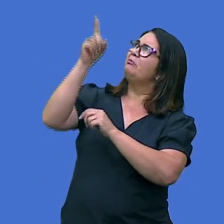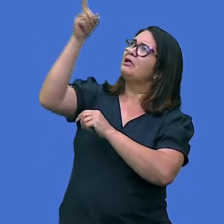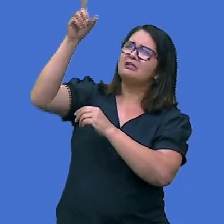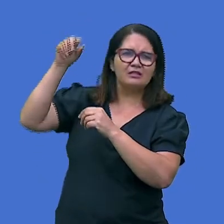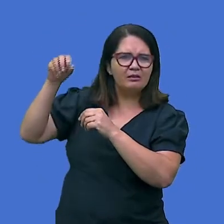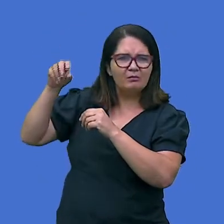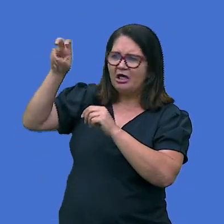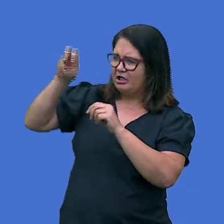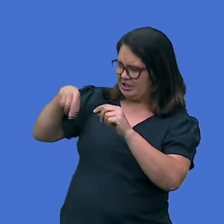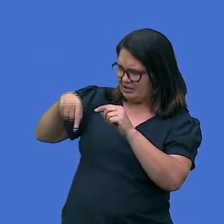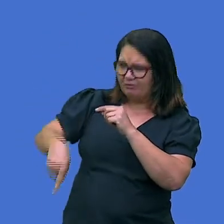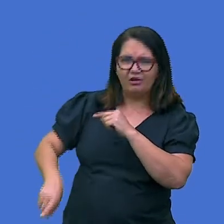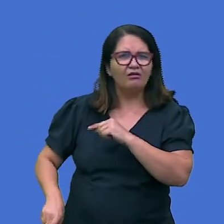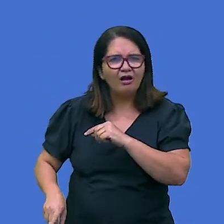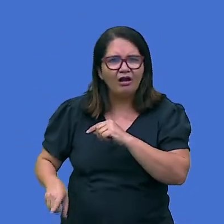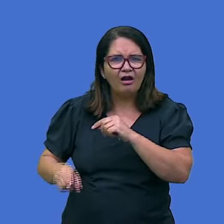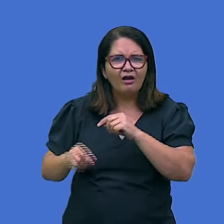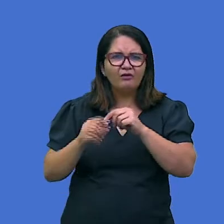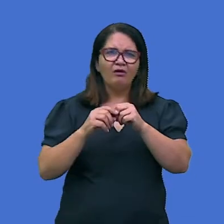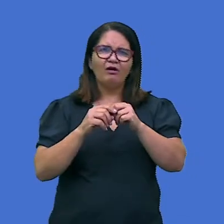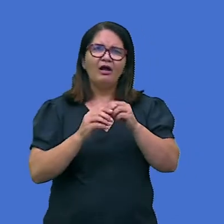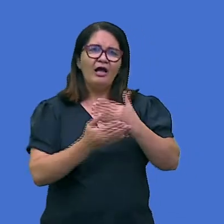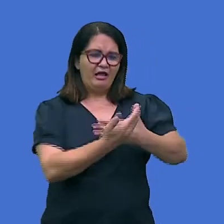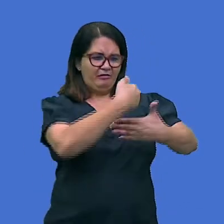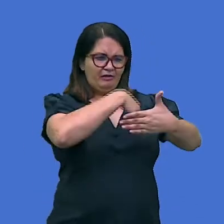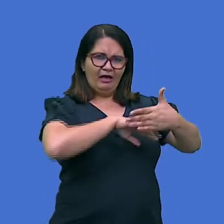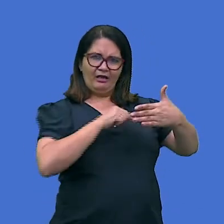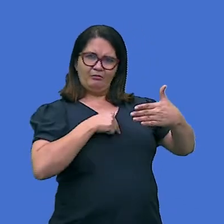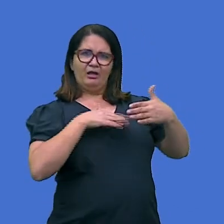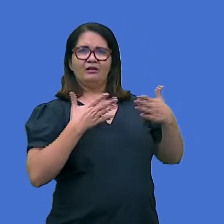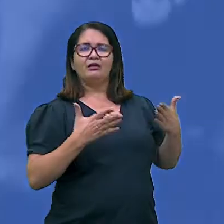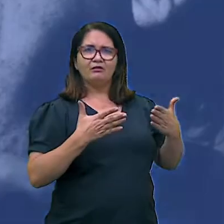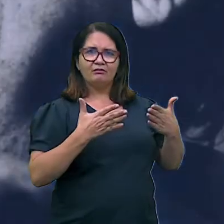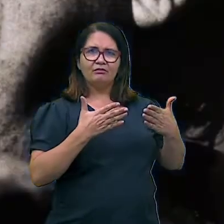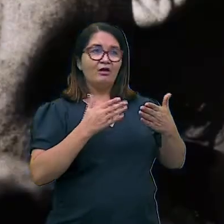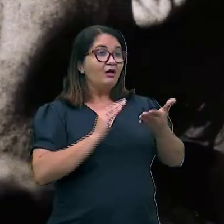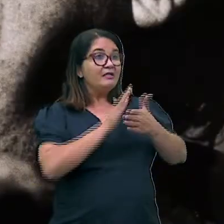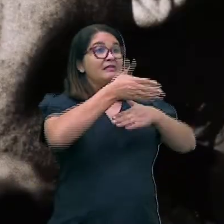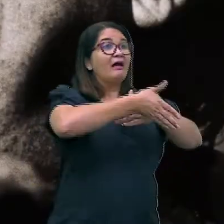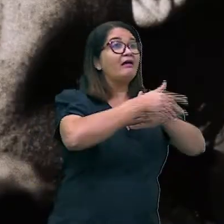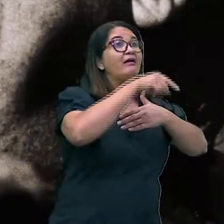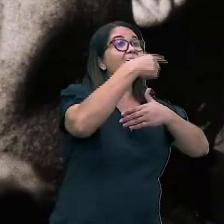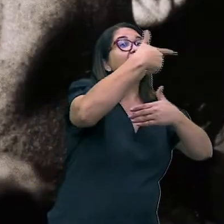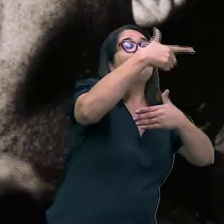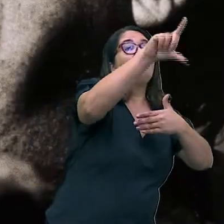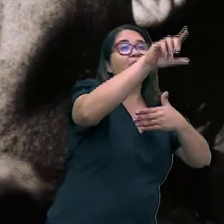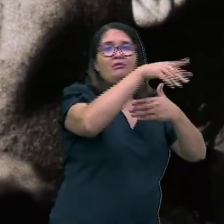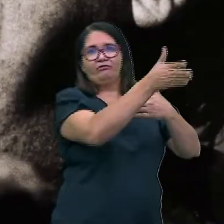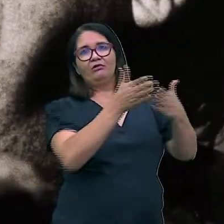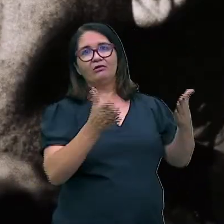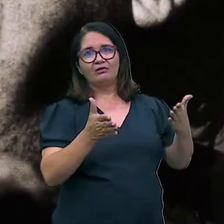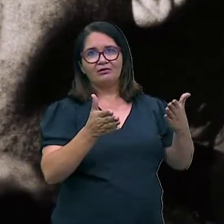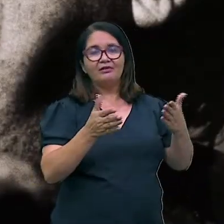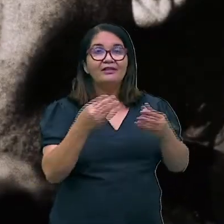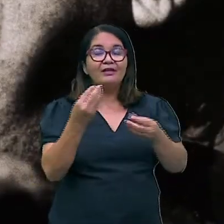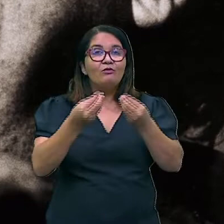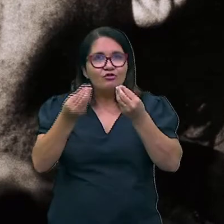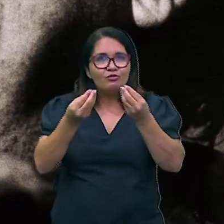baixo, entrar para dentro, sair para fora. Já o pleonasmo literário